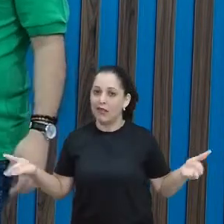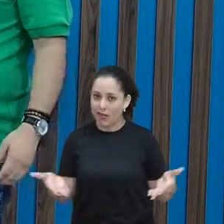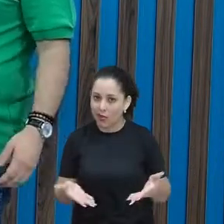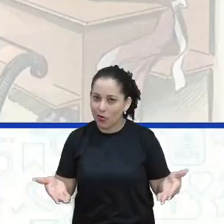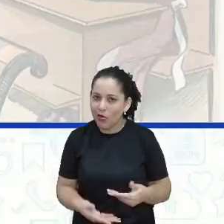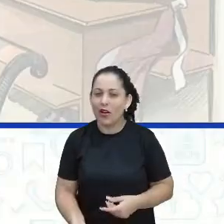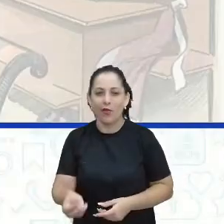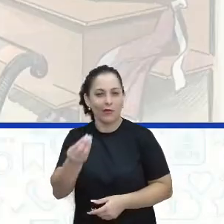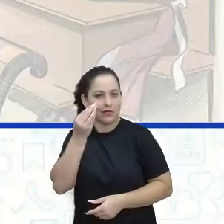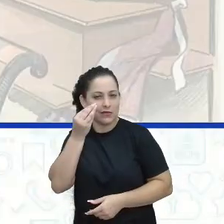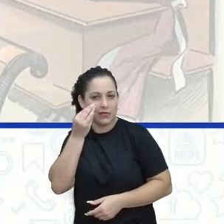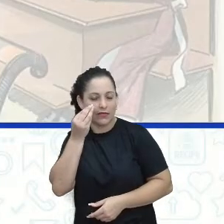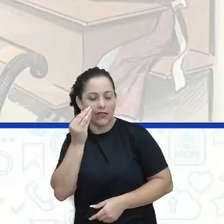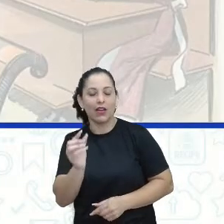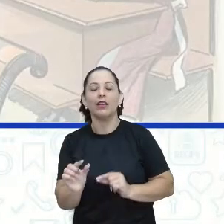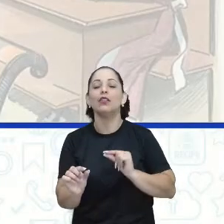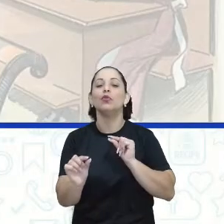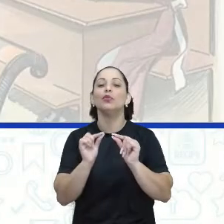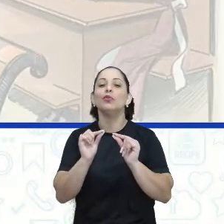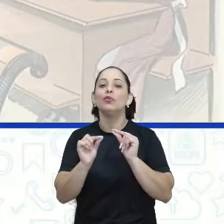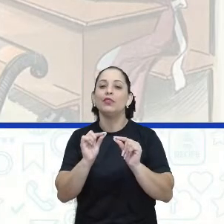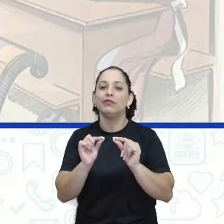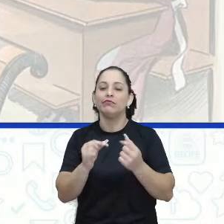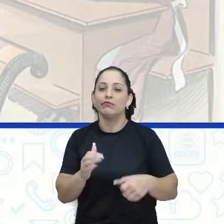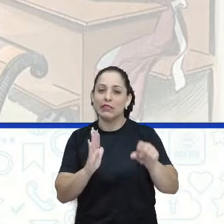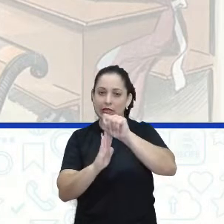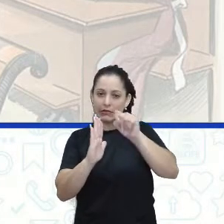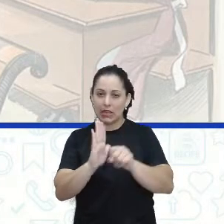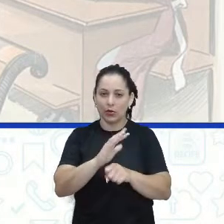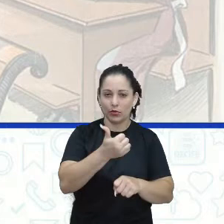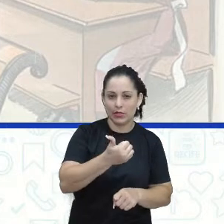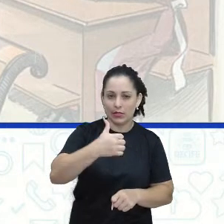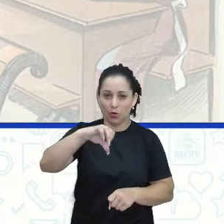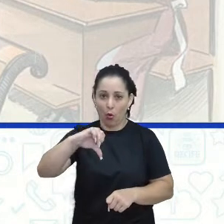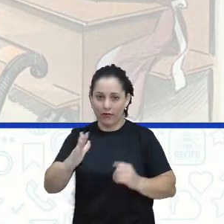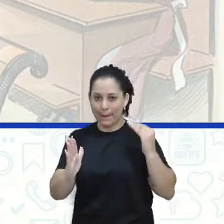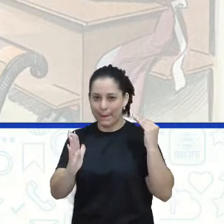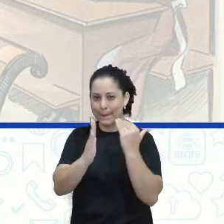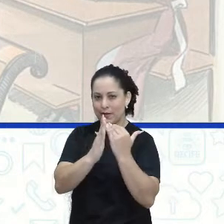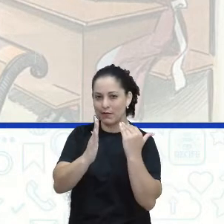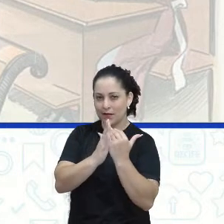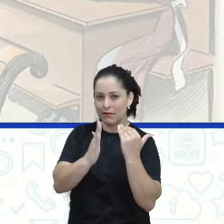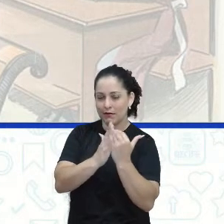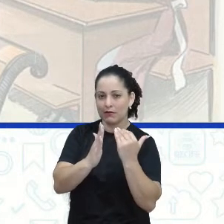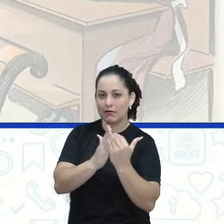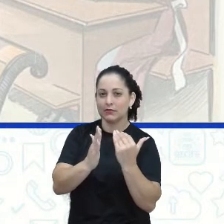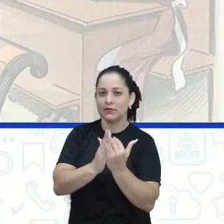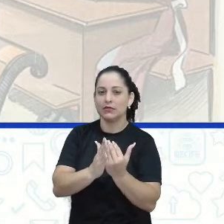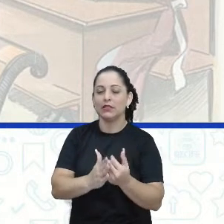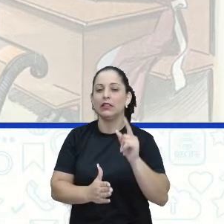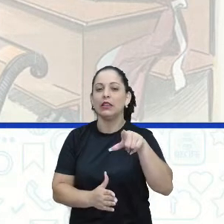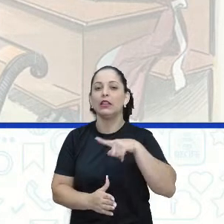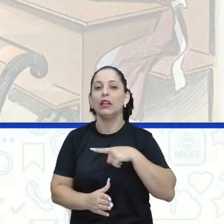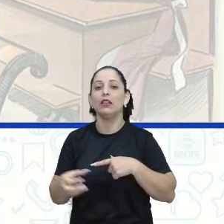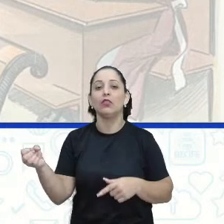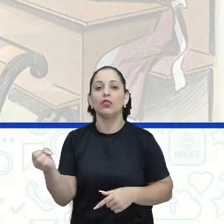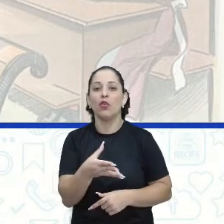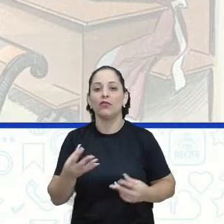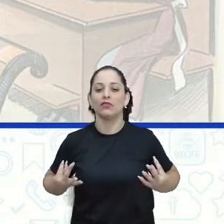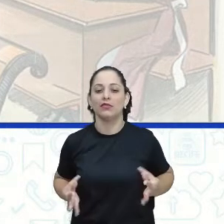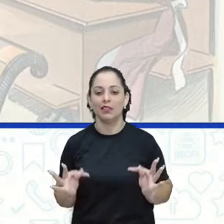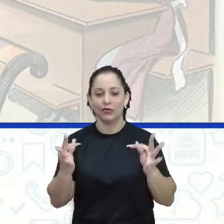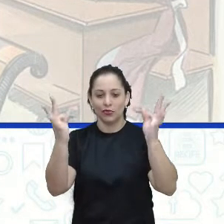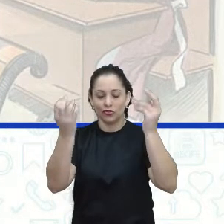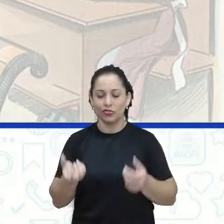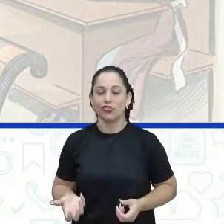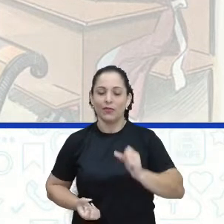gente observa que a segunda metade do século XIX, ela foi marcada pela introdução de novas tecnologias na produção